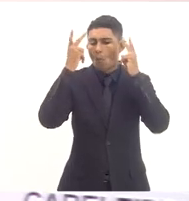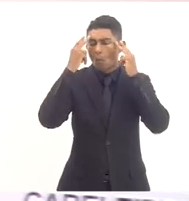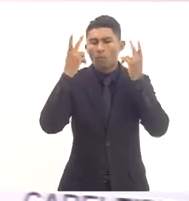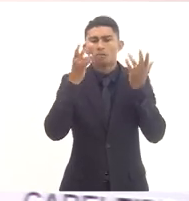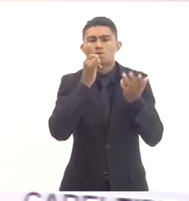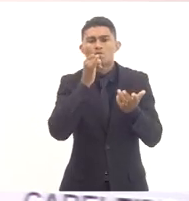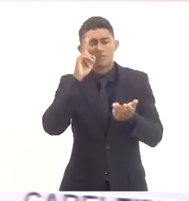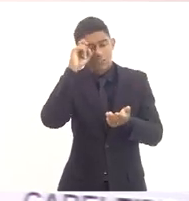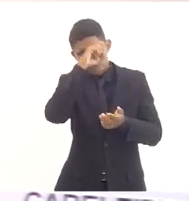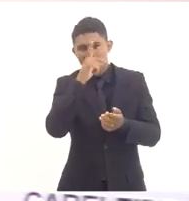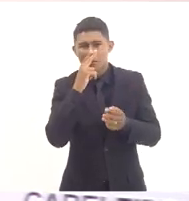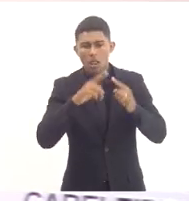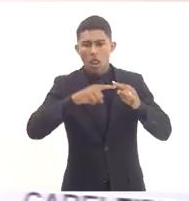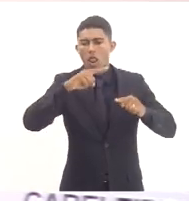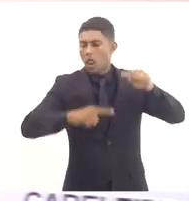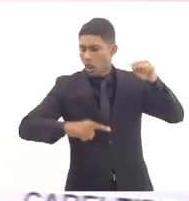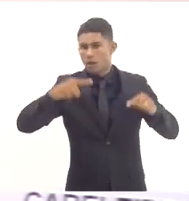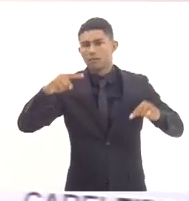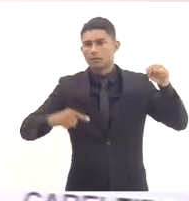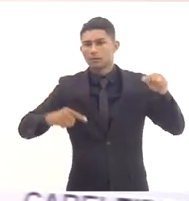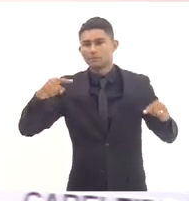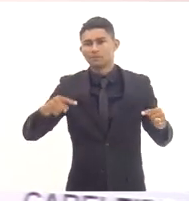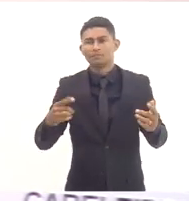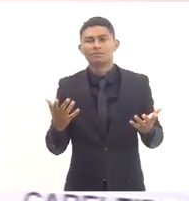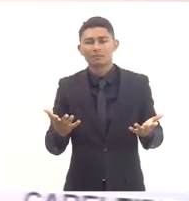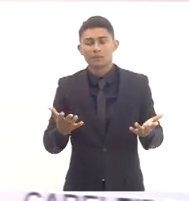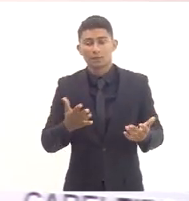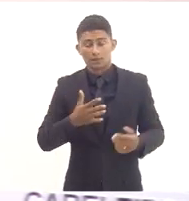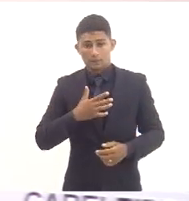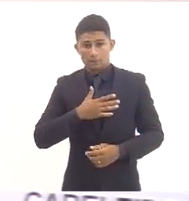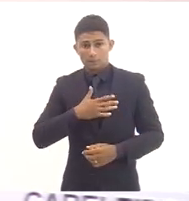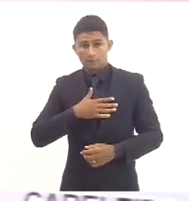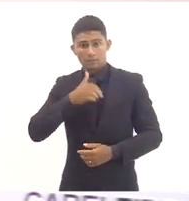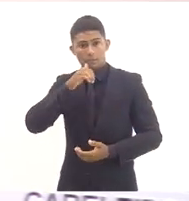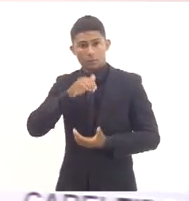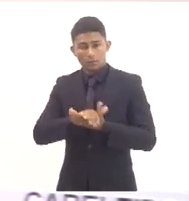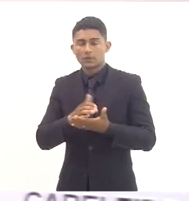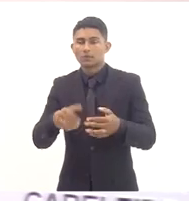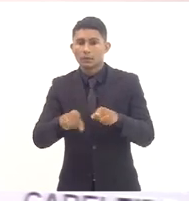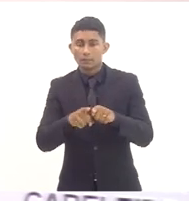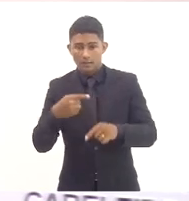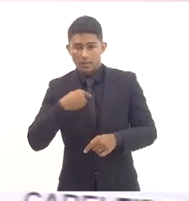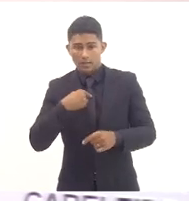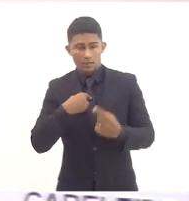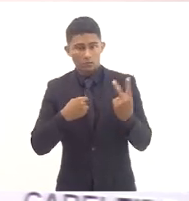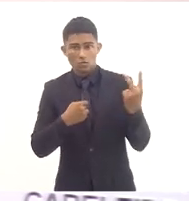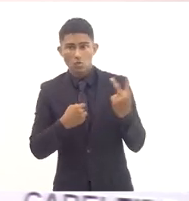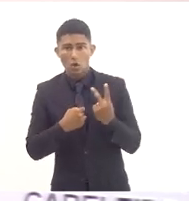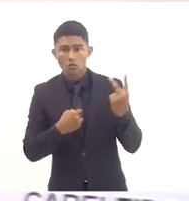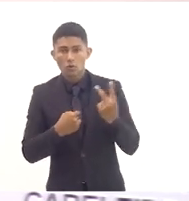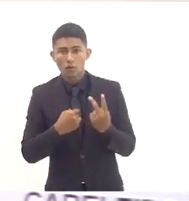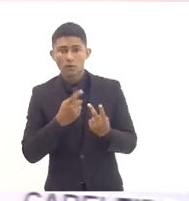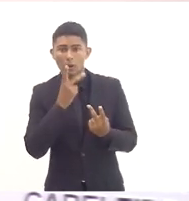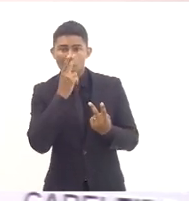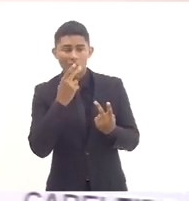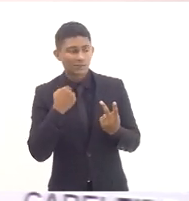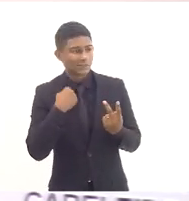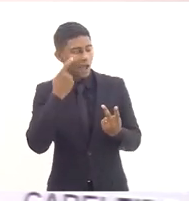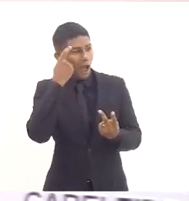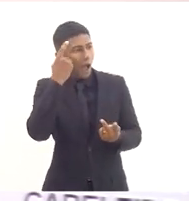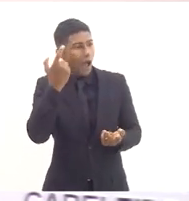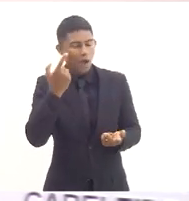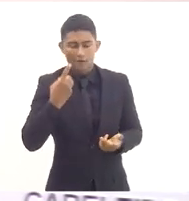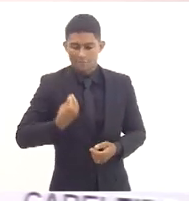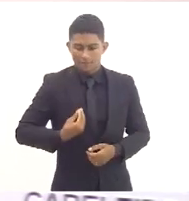e perplexo perca as entre minha mulher minha mulher e eu ficamos perplexos presos entre as dobras